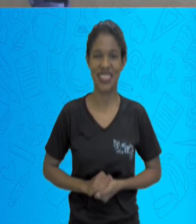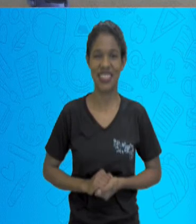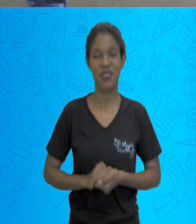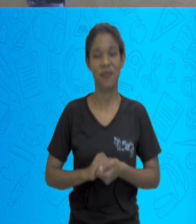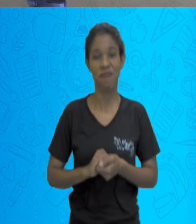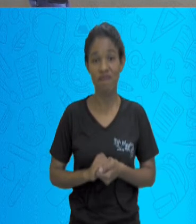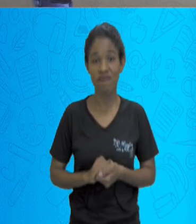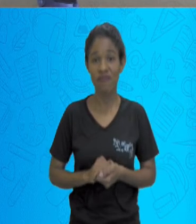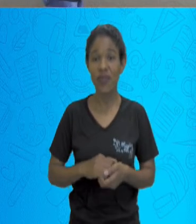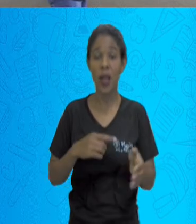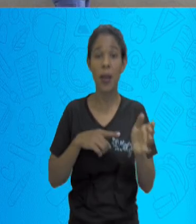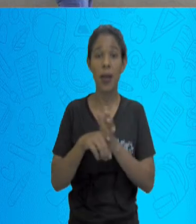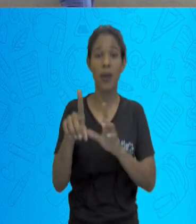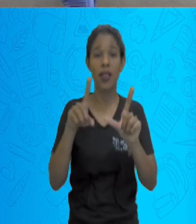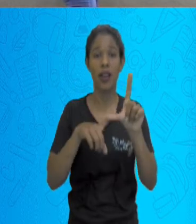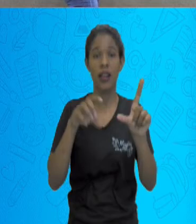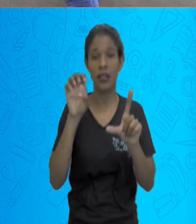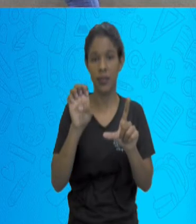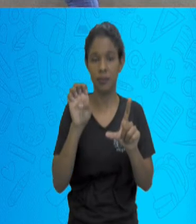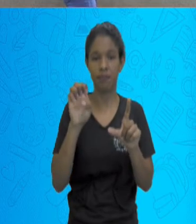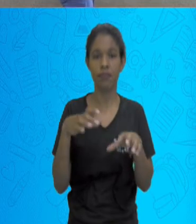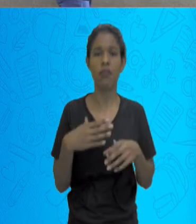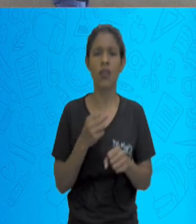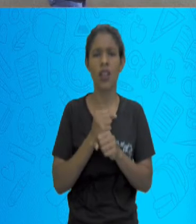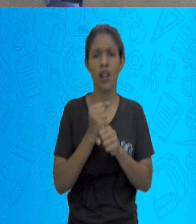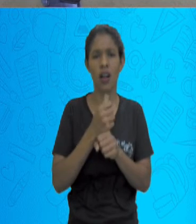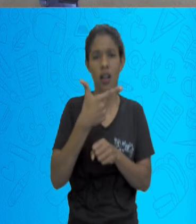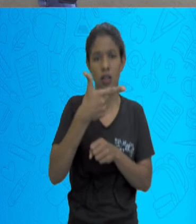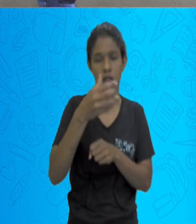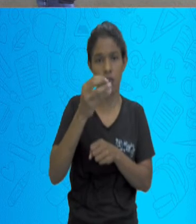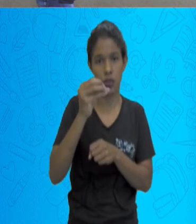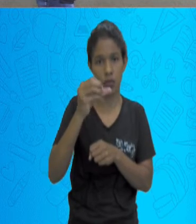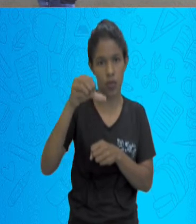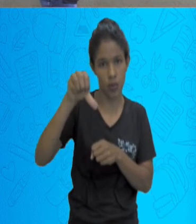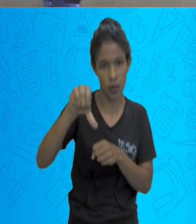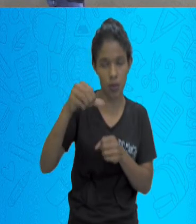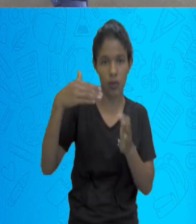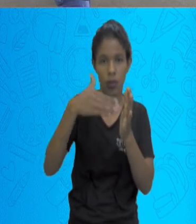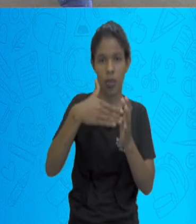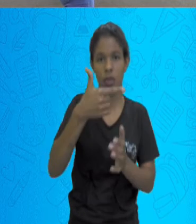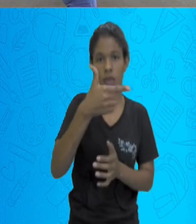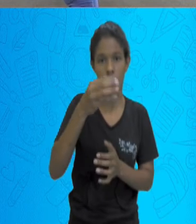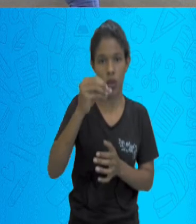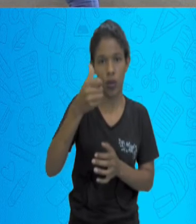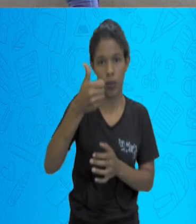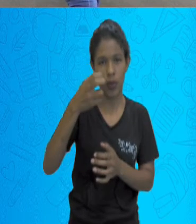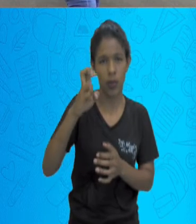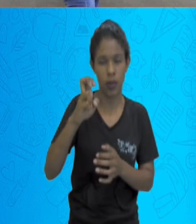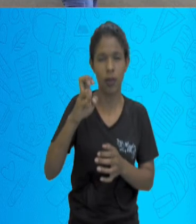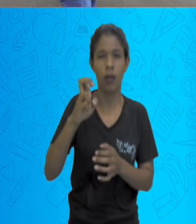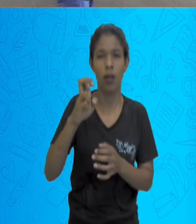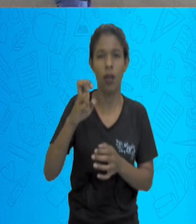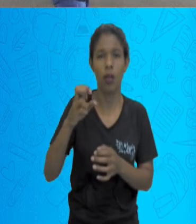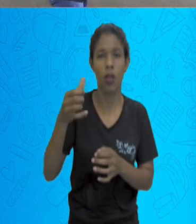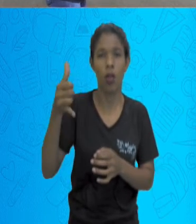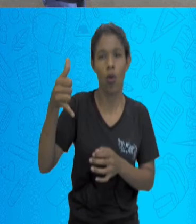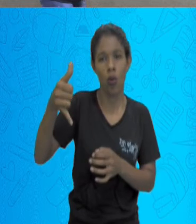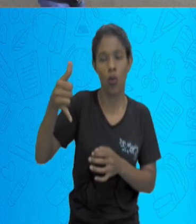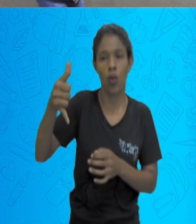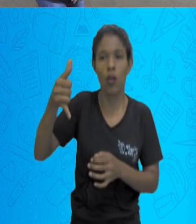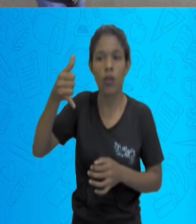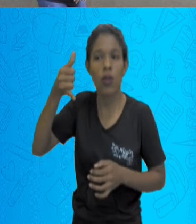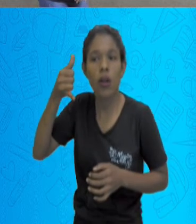Vamos ver aqui a letra E. Entre 2009 e 2015, aumentou ou diminuiu o número de telefones de